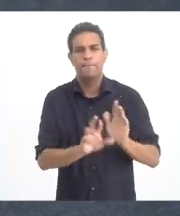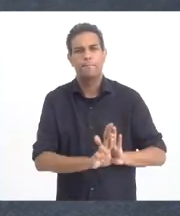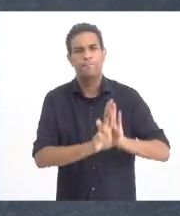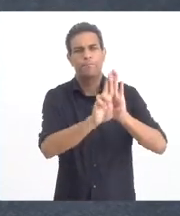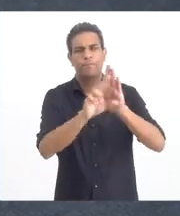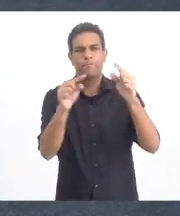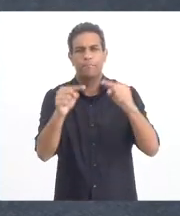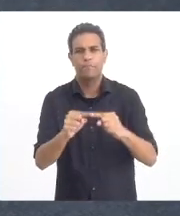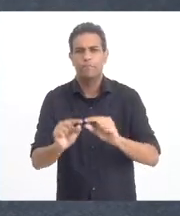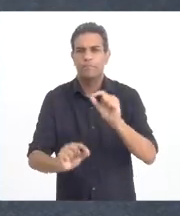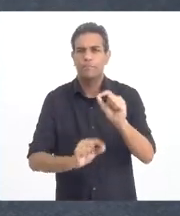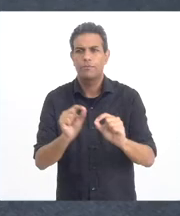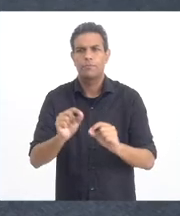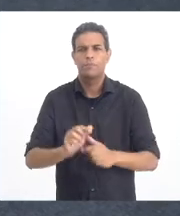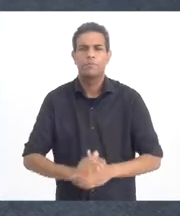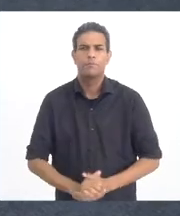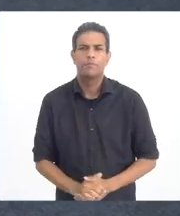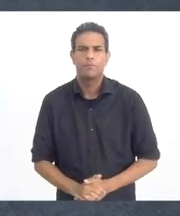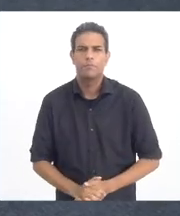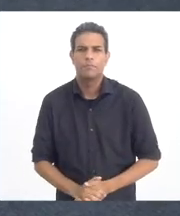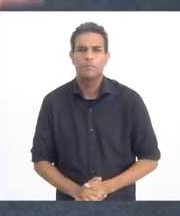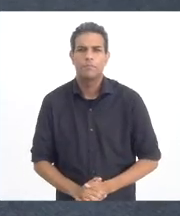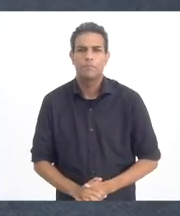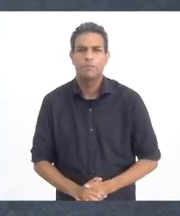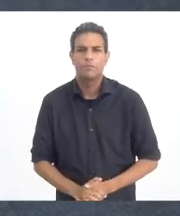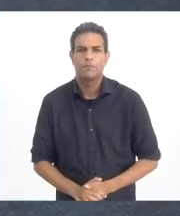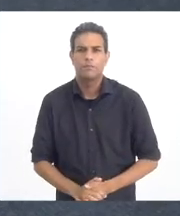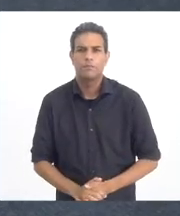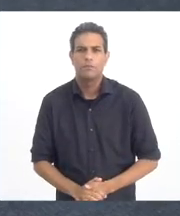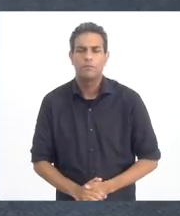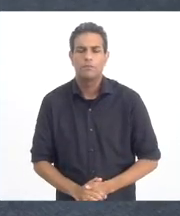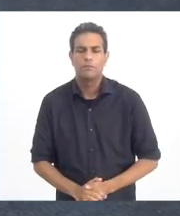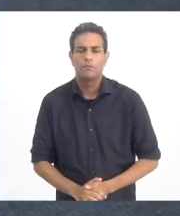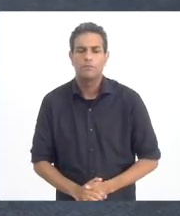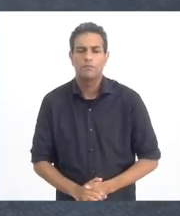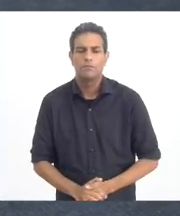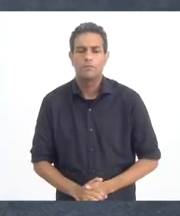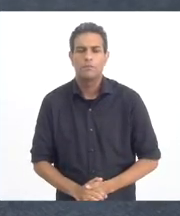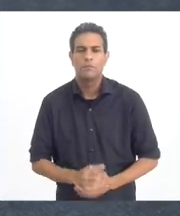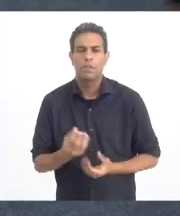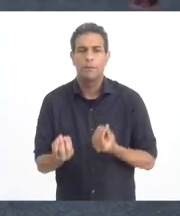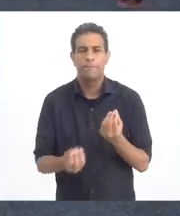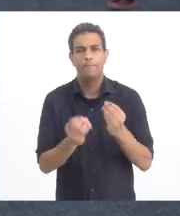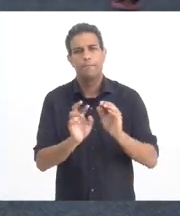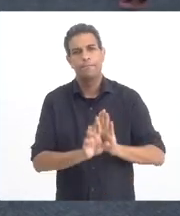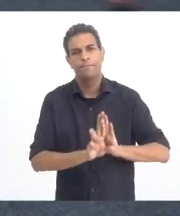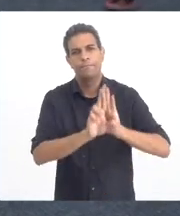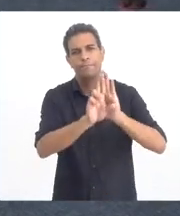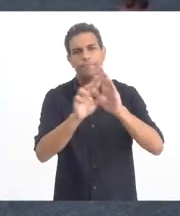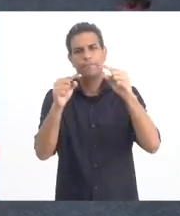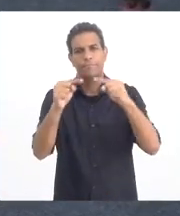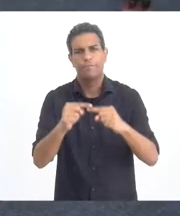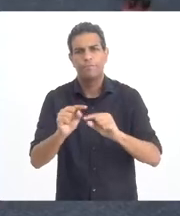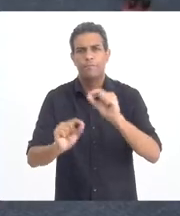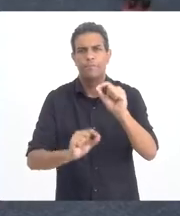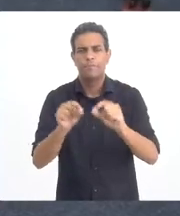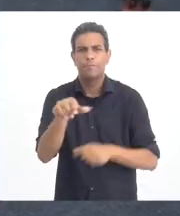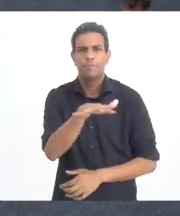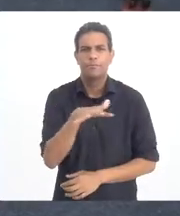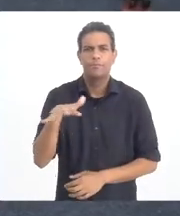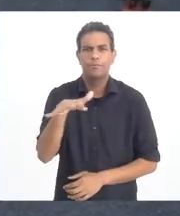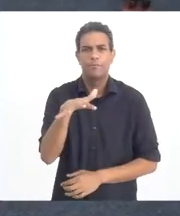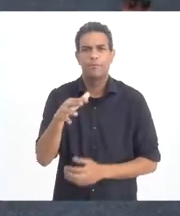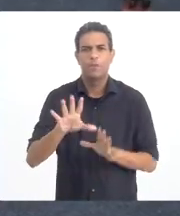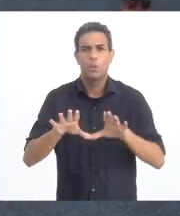categoria completa. E continua ainda a querer nos representar. Só que lá nós não estávamos para